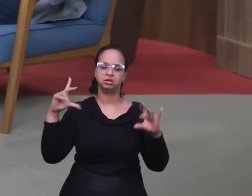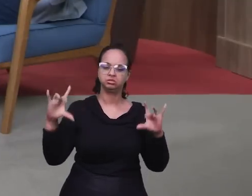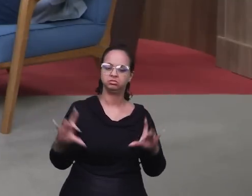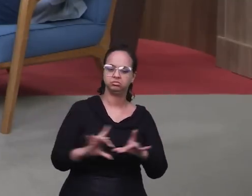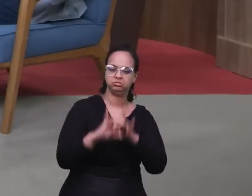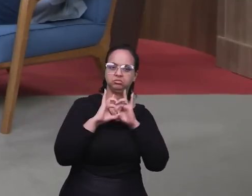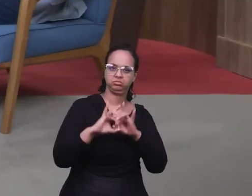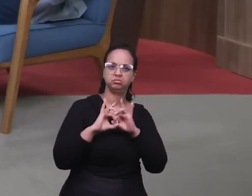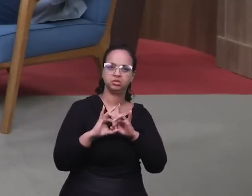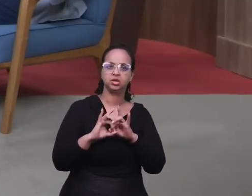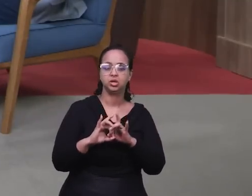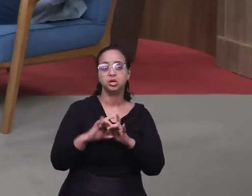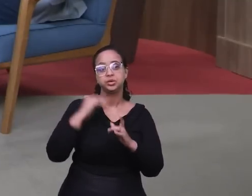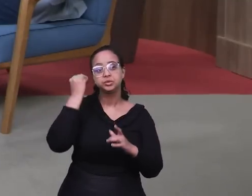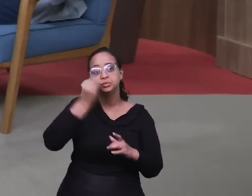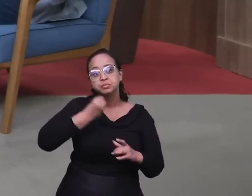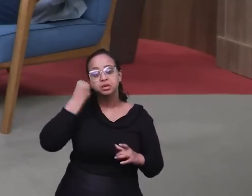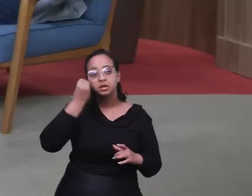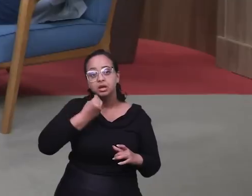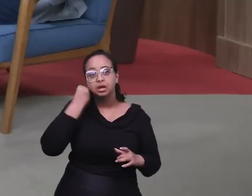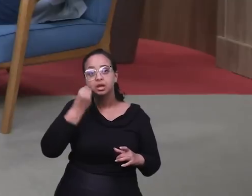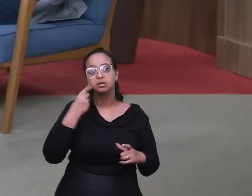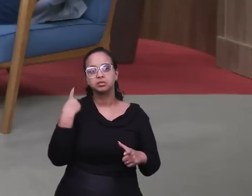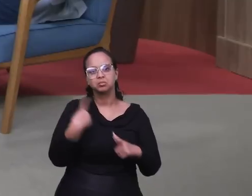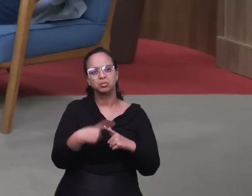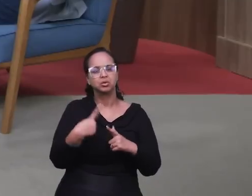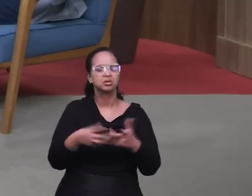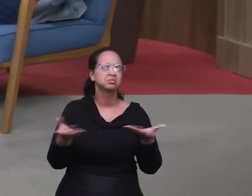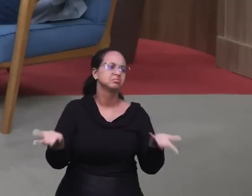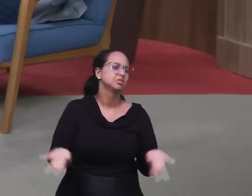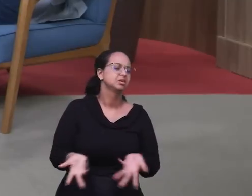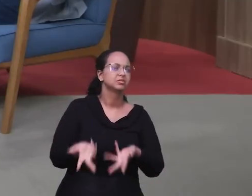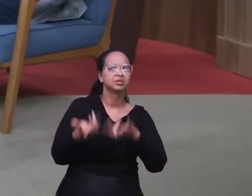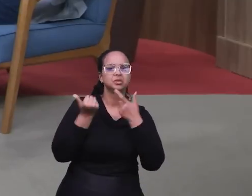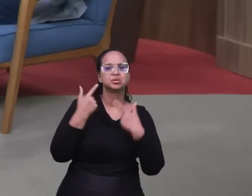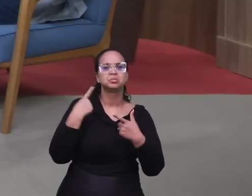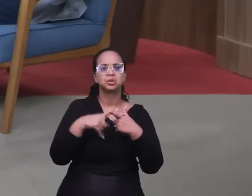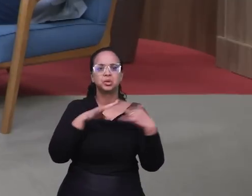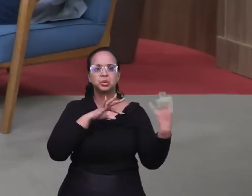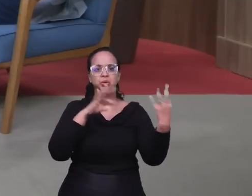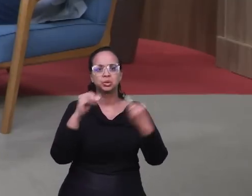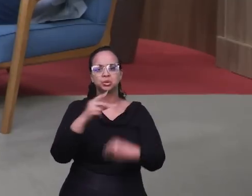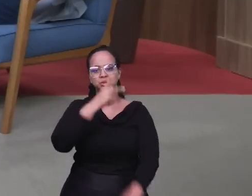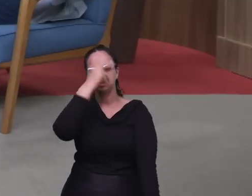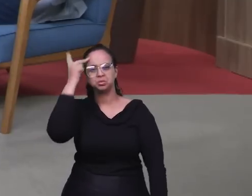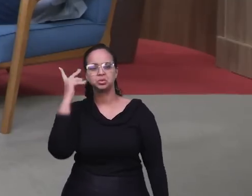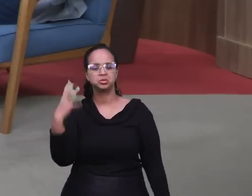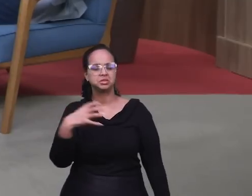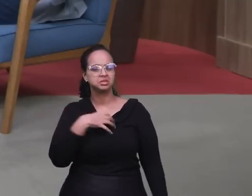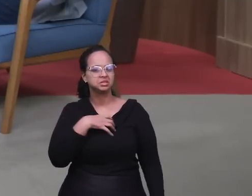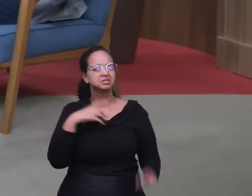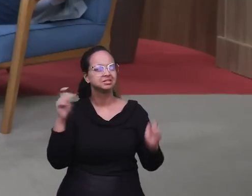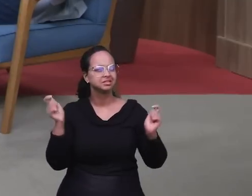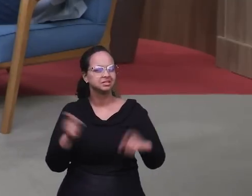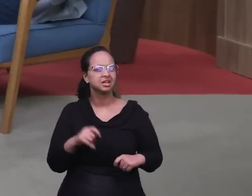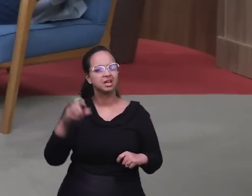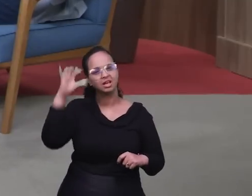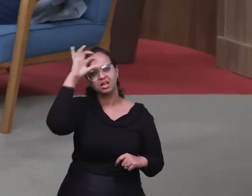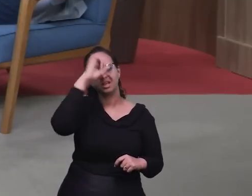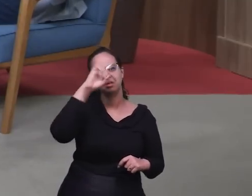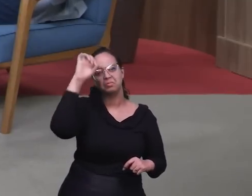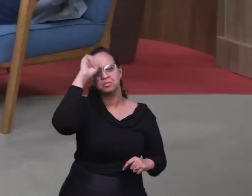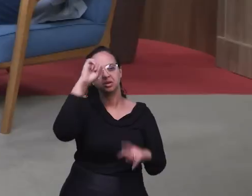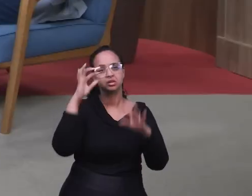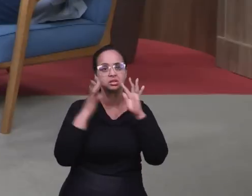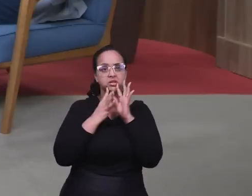alinhados com essa experiência doutrinária que nós temos vivido, que é maravilhosa. Todos aqueles que têm se envolvido com ela têm